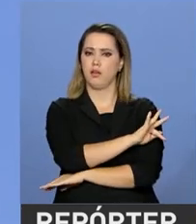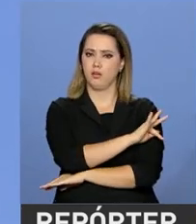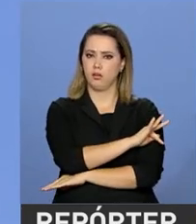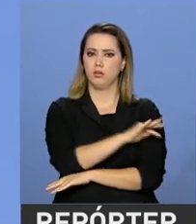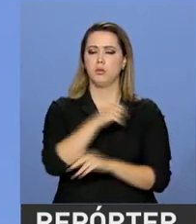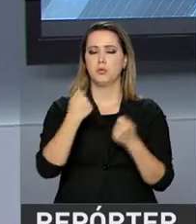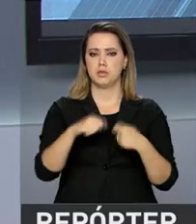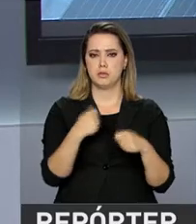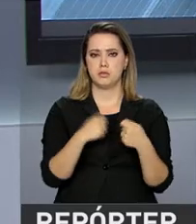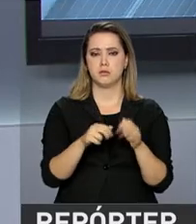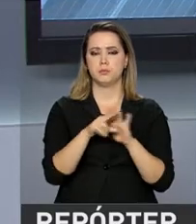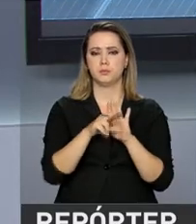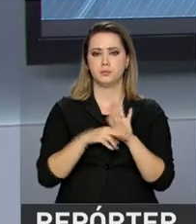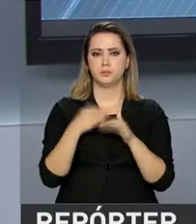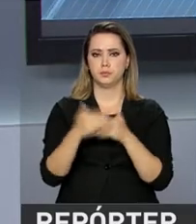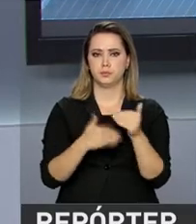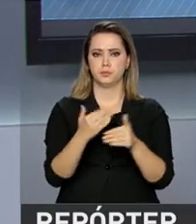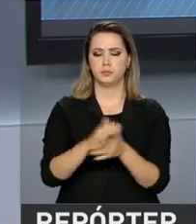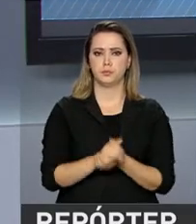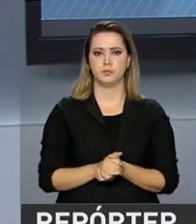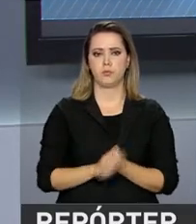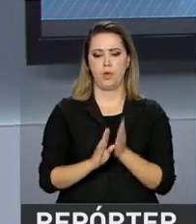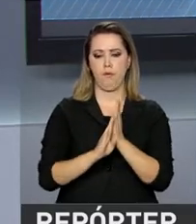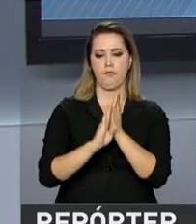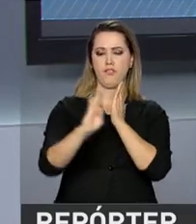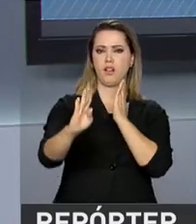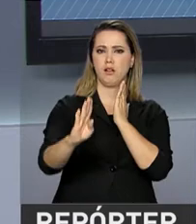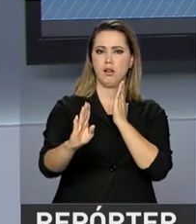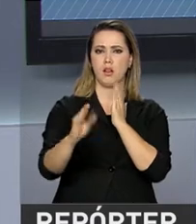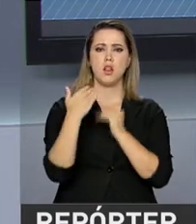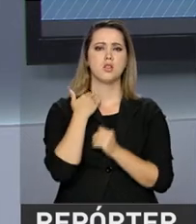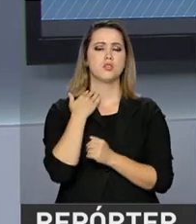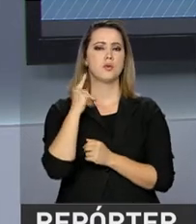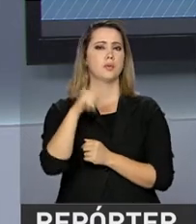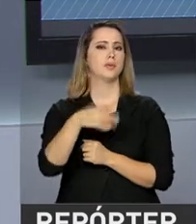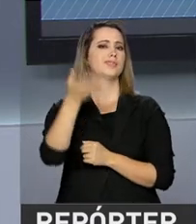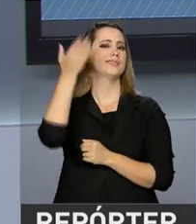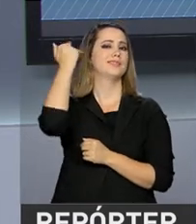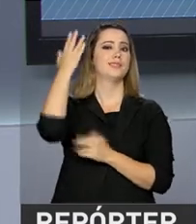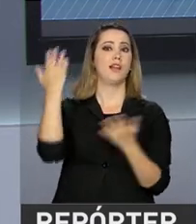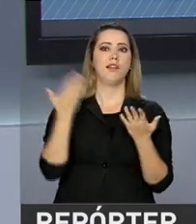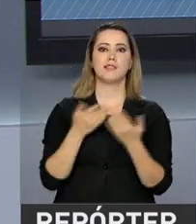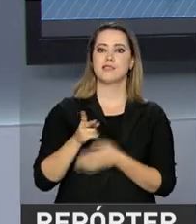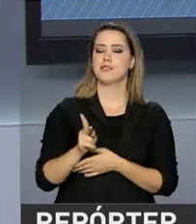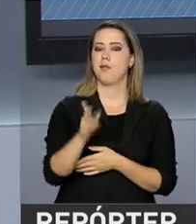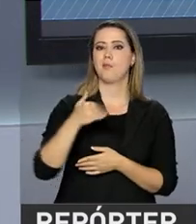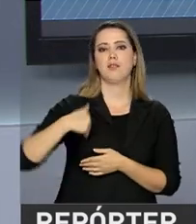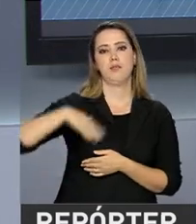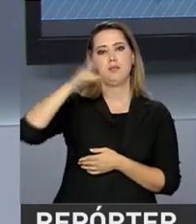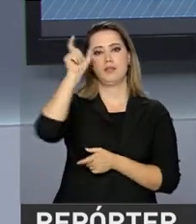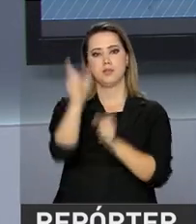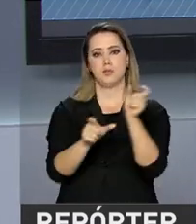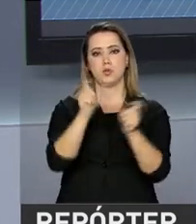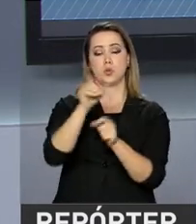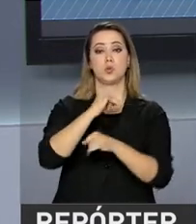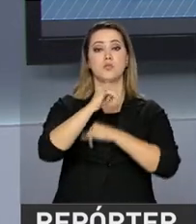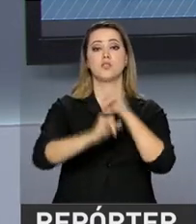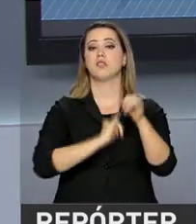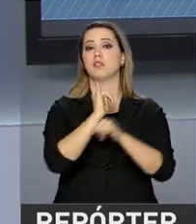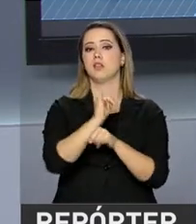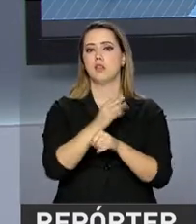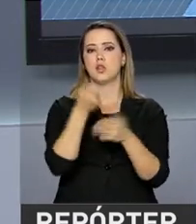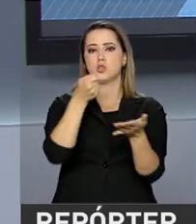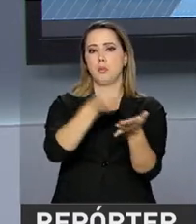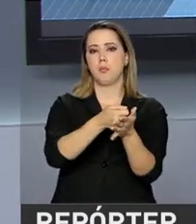brasileiro filas de banco isso é coisa do passado cada vez mais os brasileiros estão usando a internet para